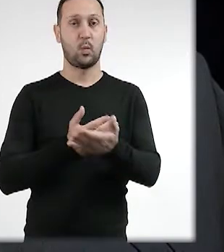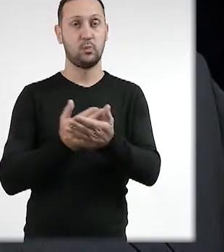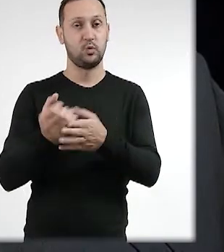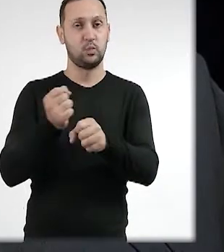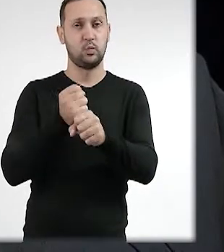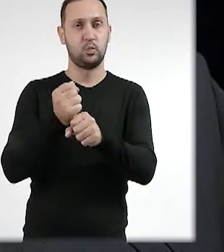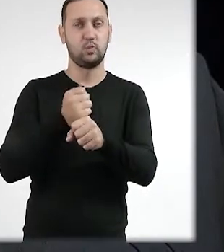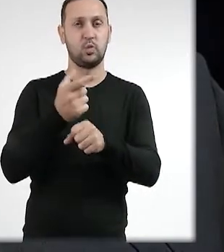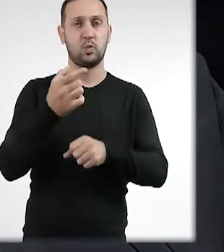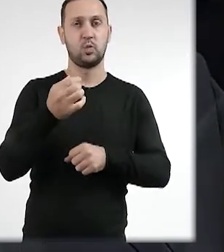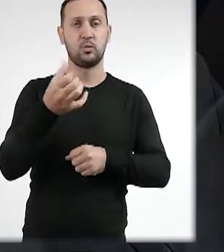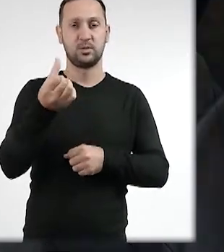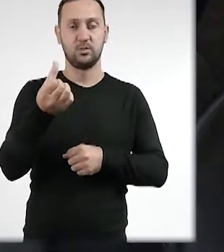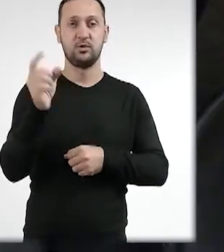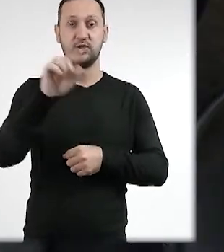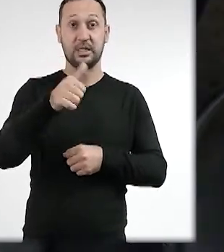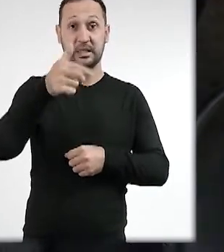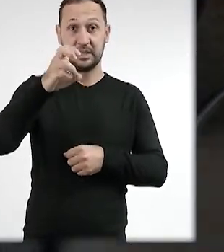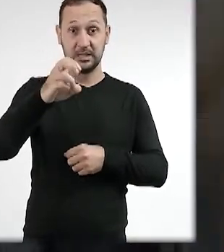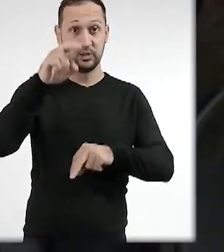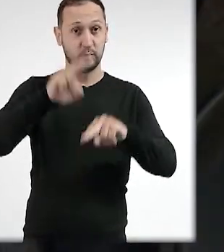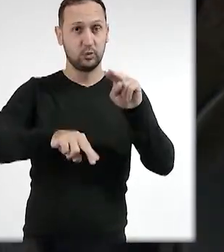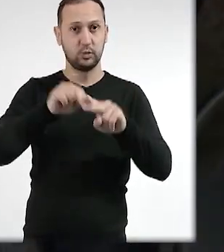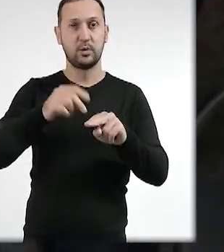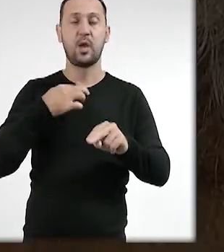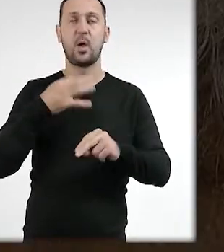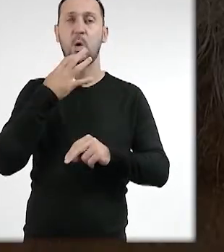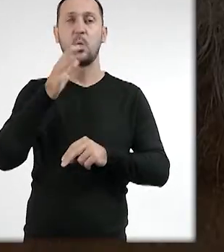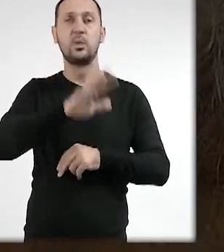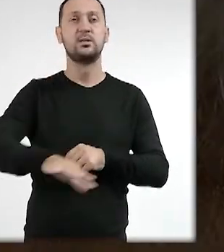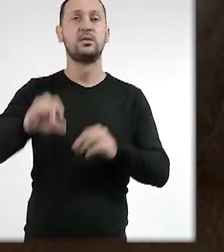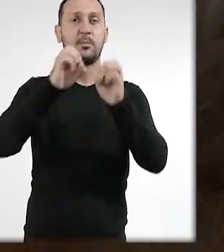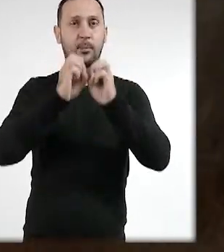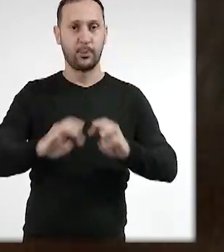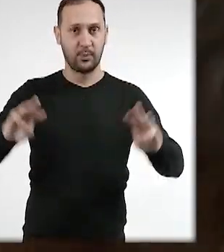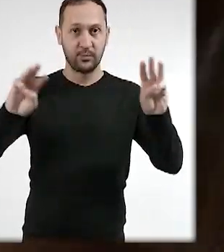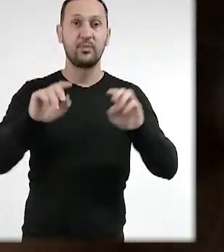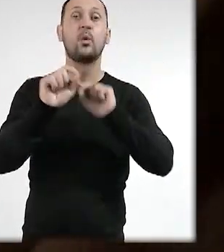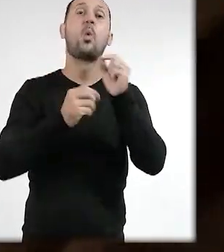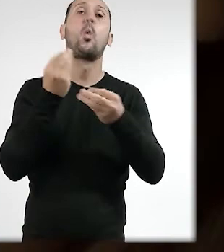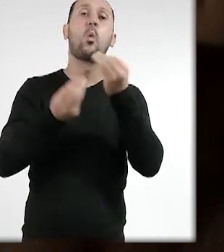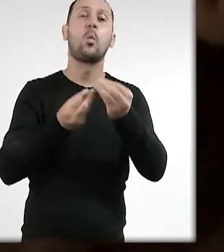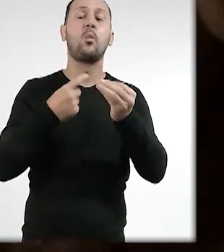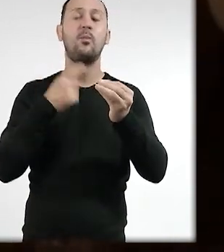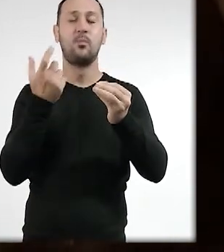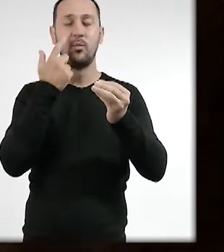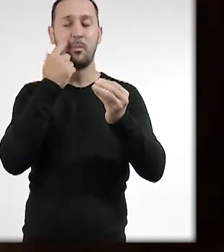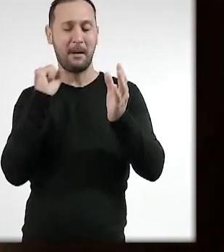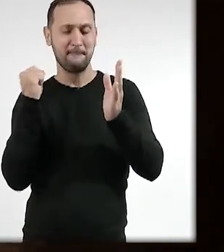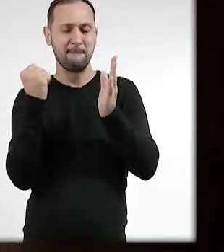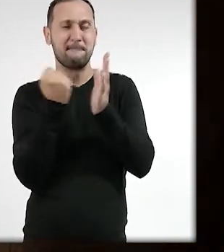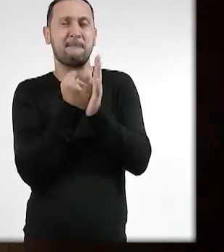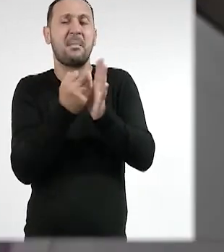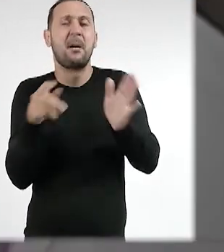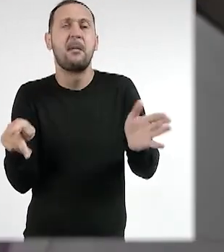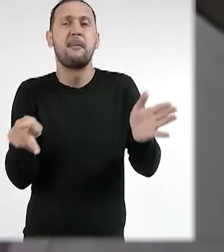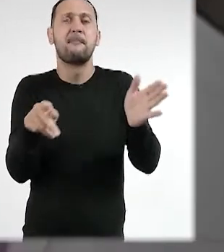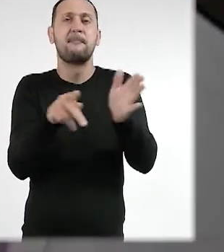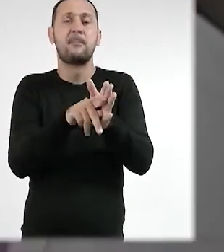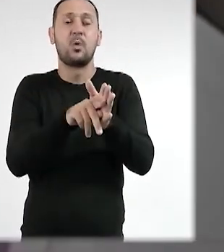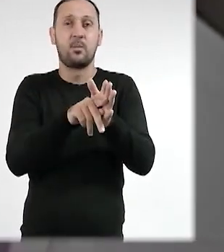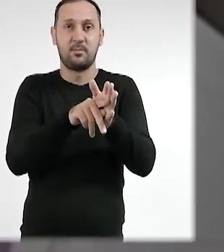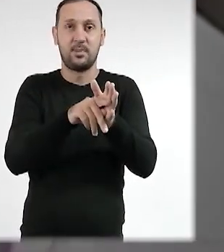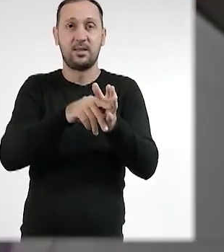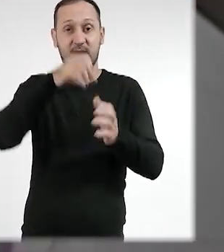Desde 2006, a data de 15 de junho é reconhecida pela Organização das Nações Unidas como marca do enfrentamento à violência contra